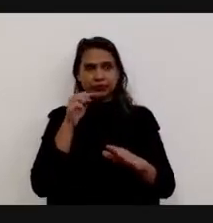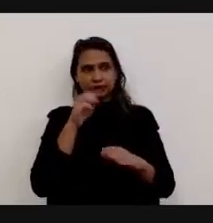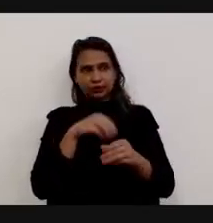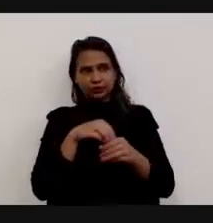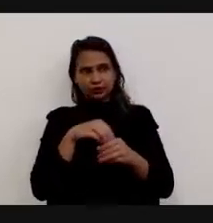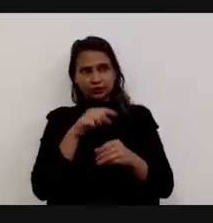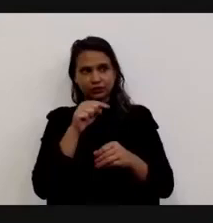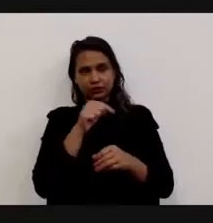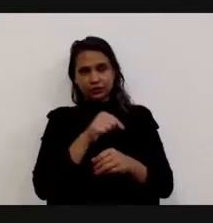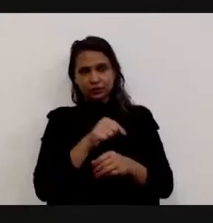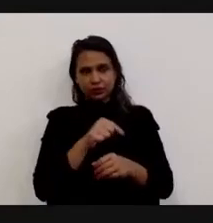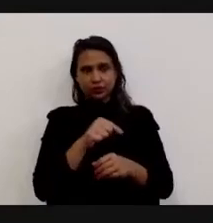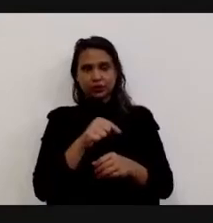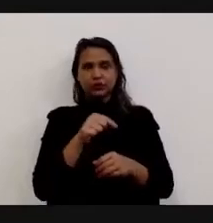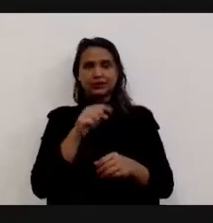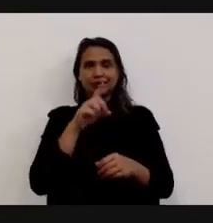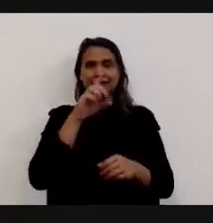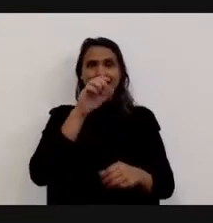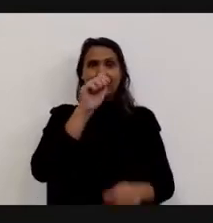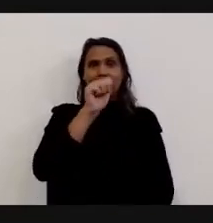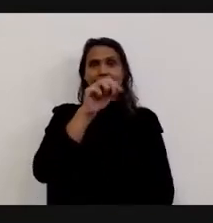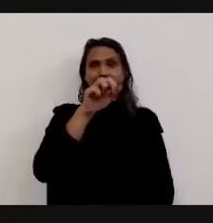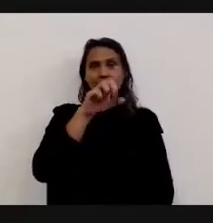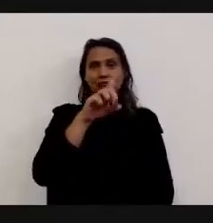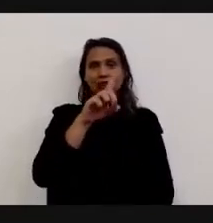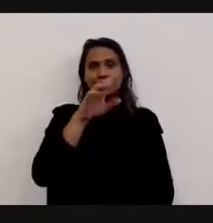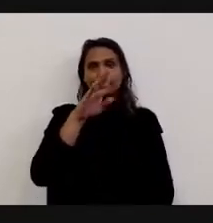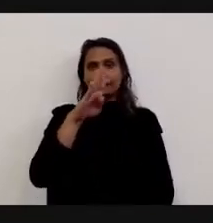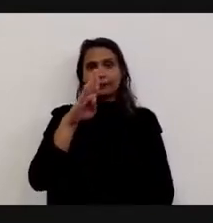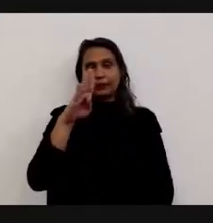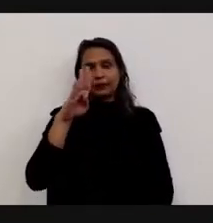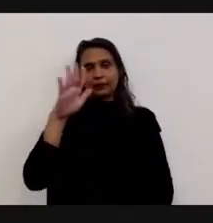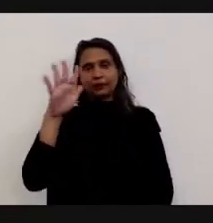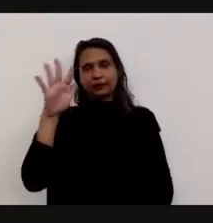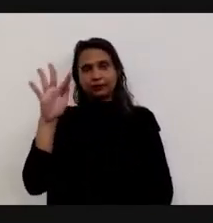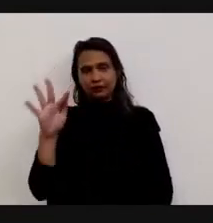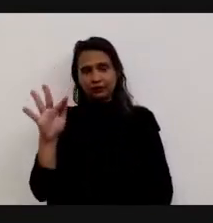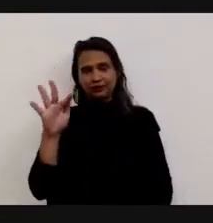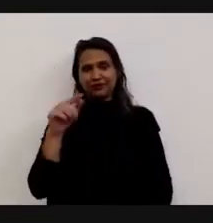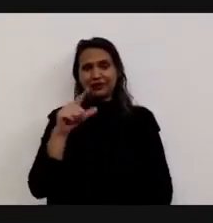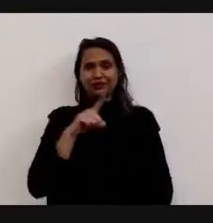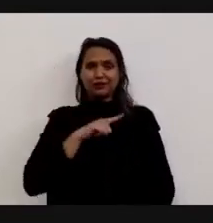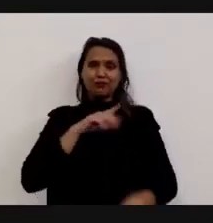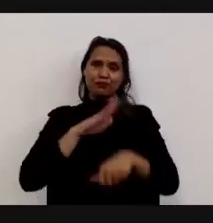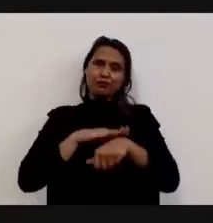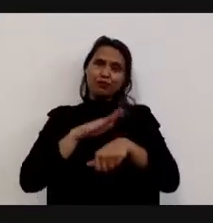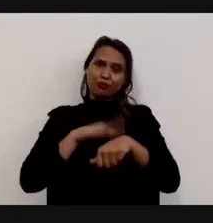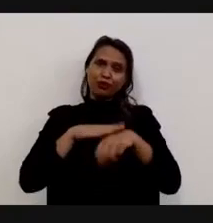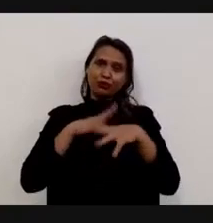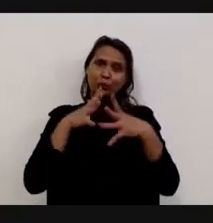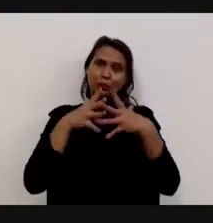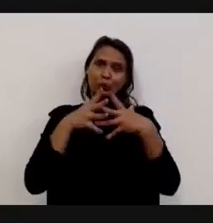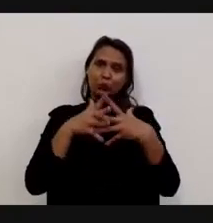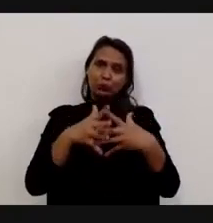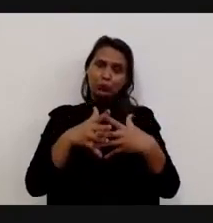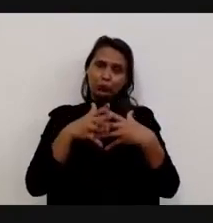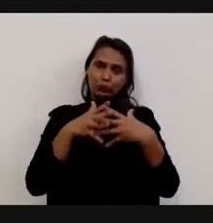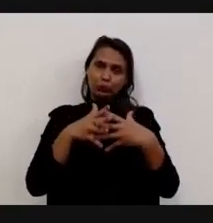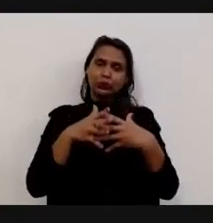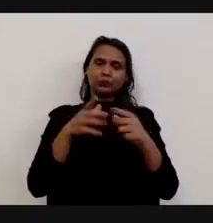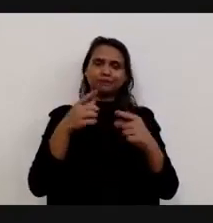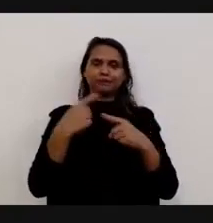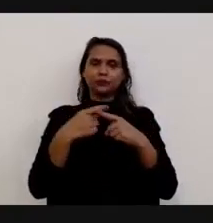instalada através da ADPF, ela teve um momento muito tumultuado, porque